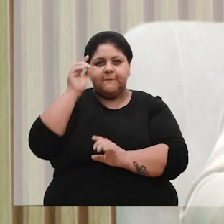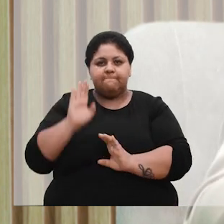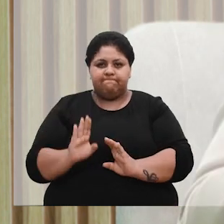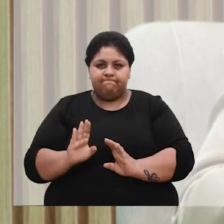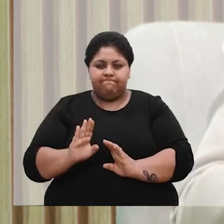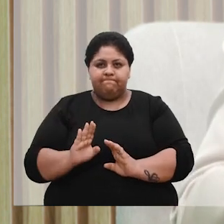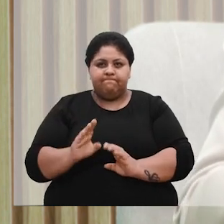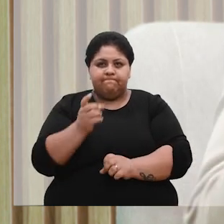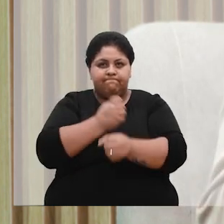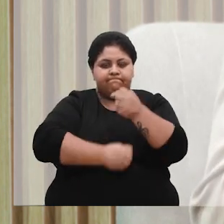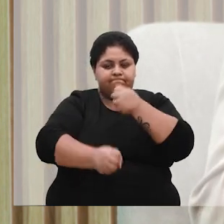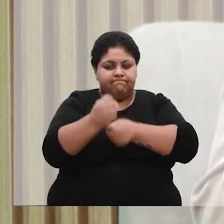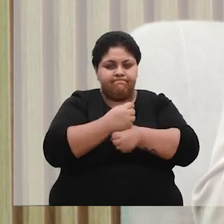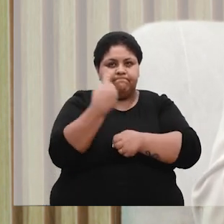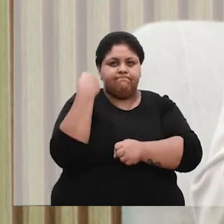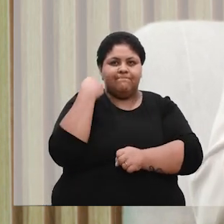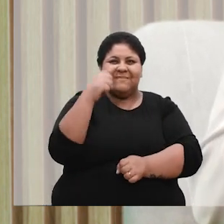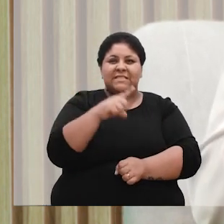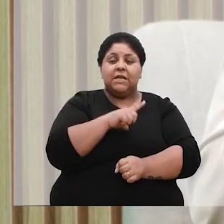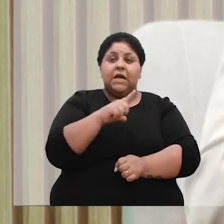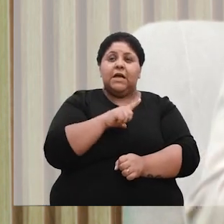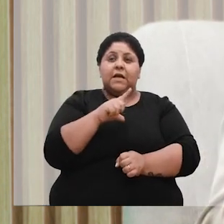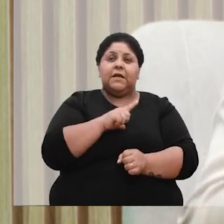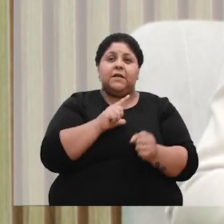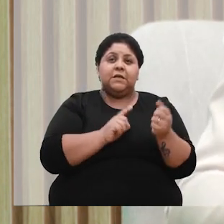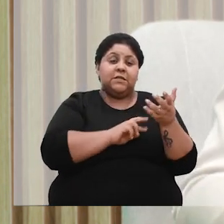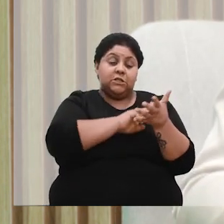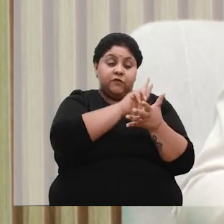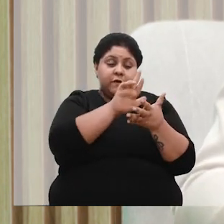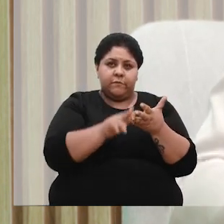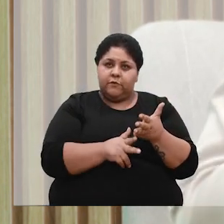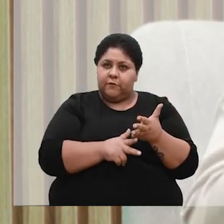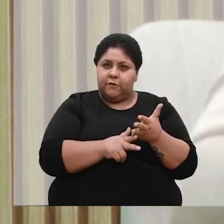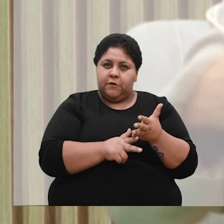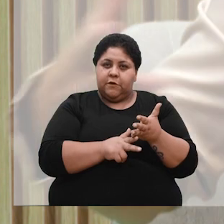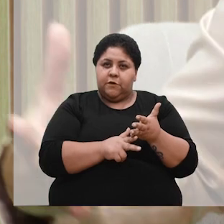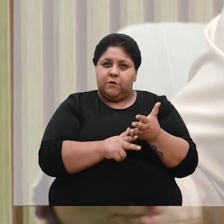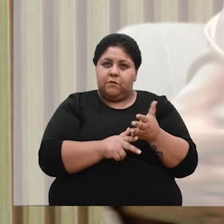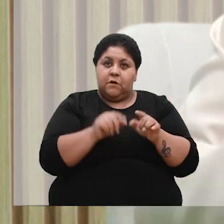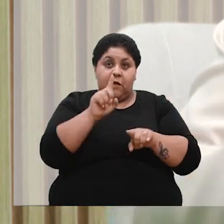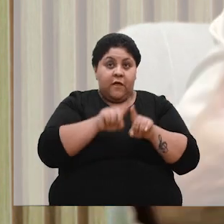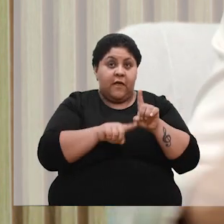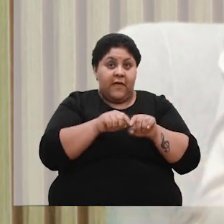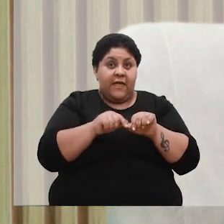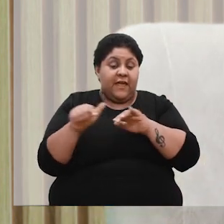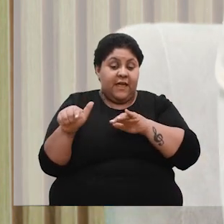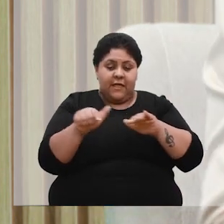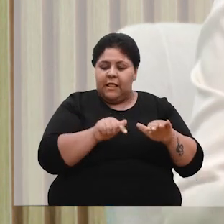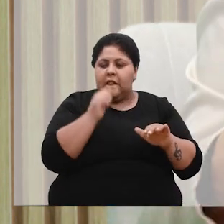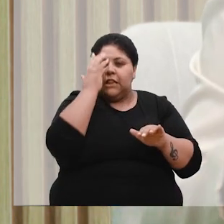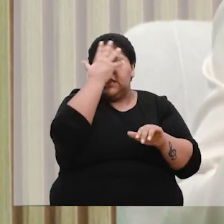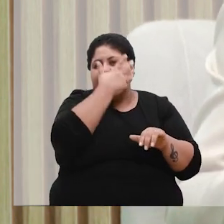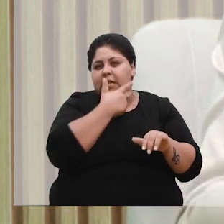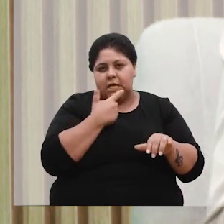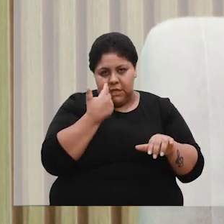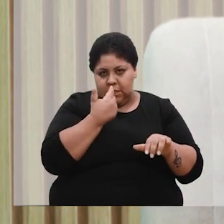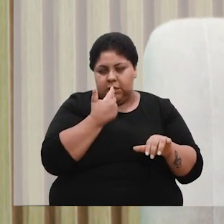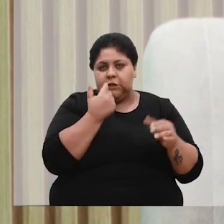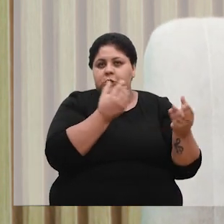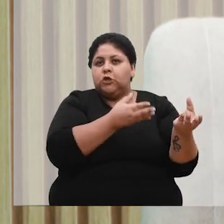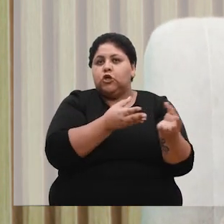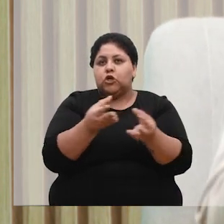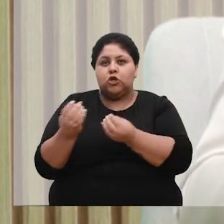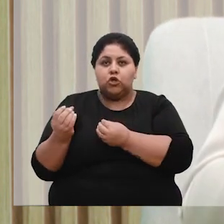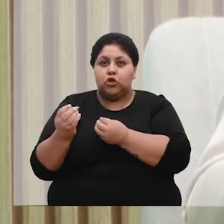essa reflexão. Então, já no ano passado, tivemos várias atividades, né, ao longo dessa semana, atividades